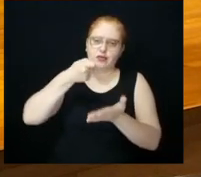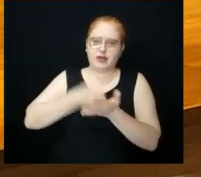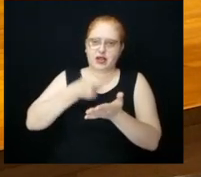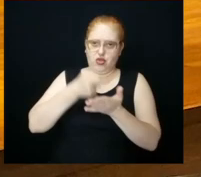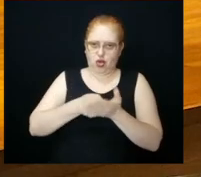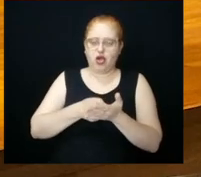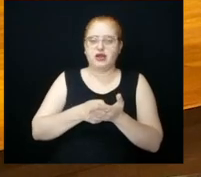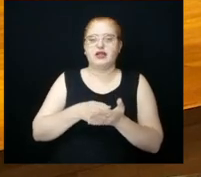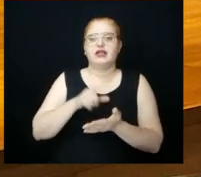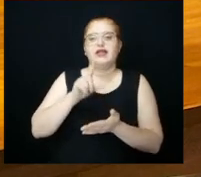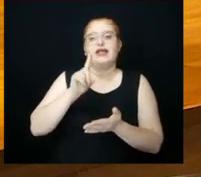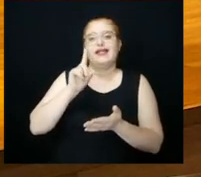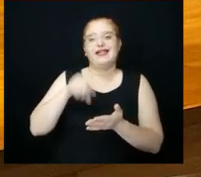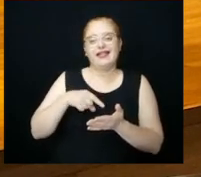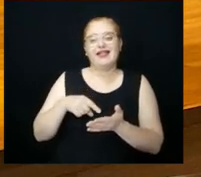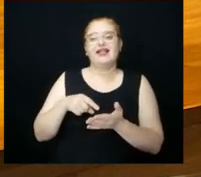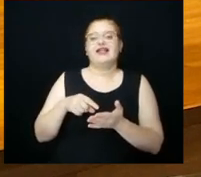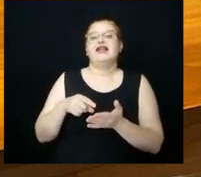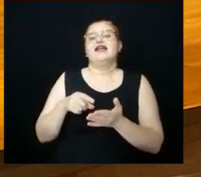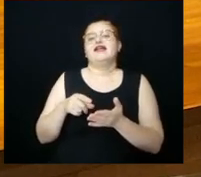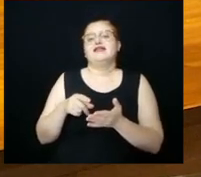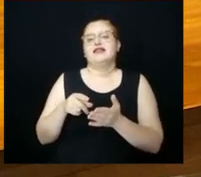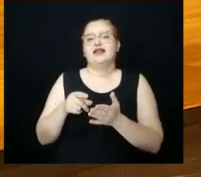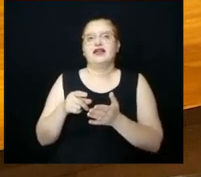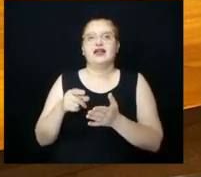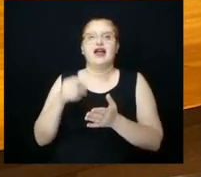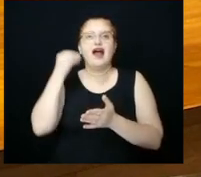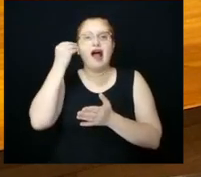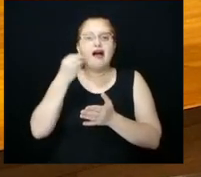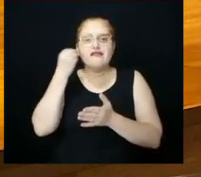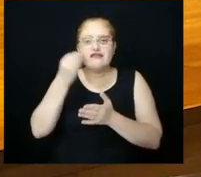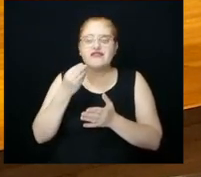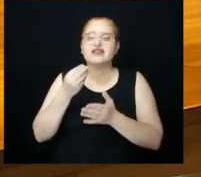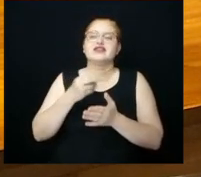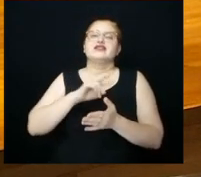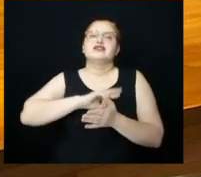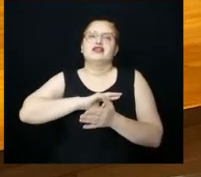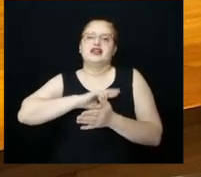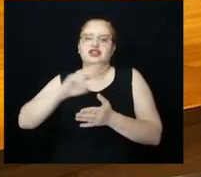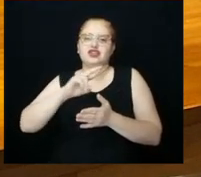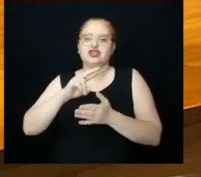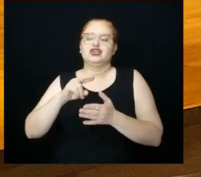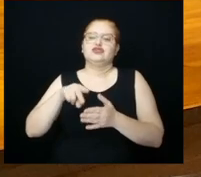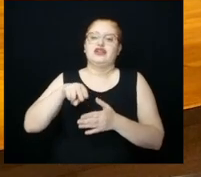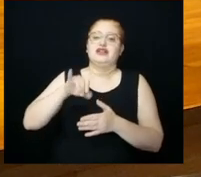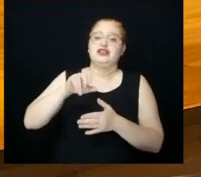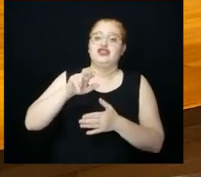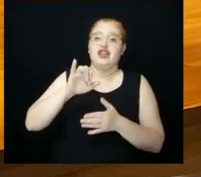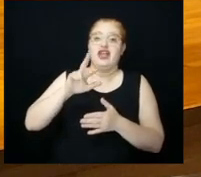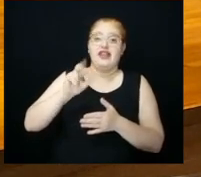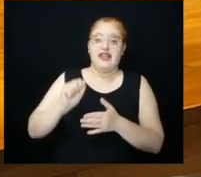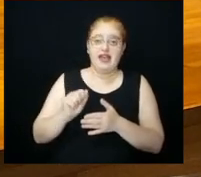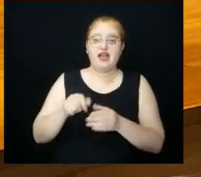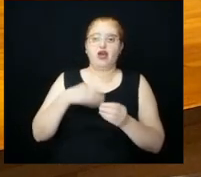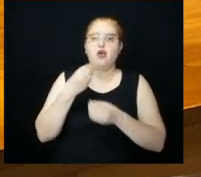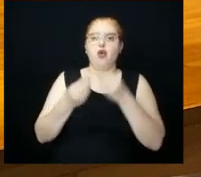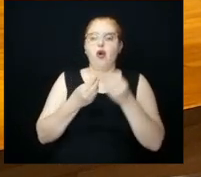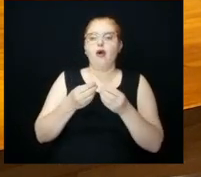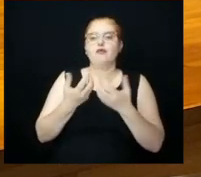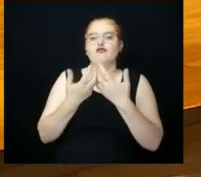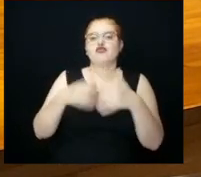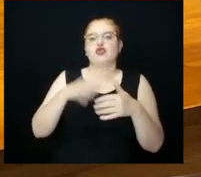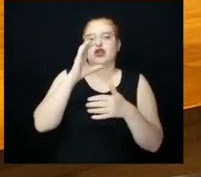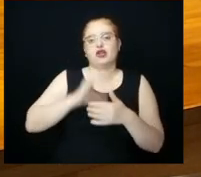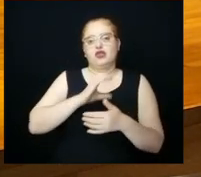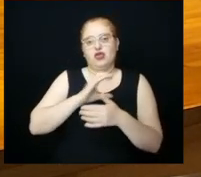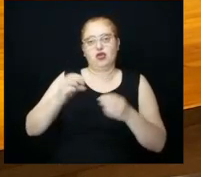anterior que vai tratar da realidade da Nigéria, mas daí sob uma perspectiva da religião, do catolicismo, como é que é o catolicismo, como são os